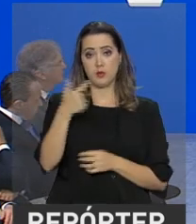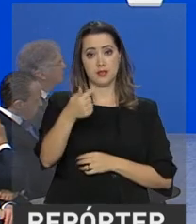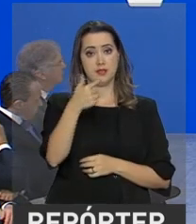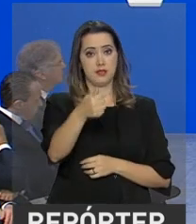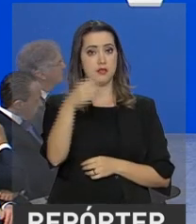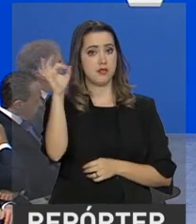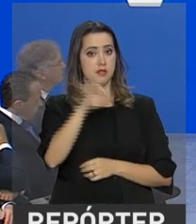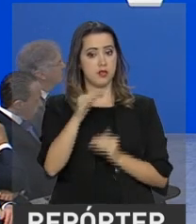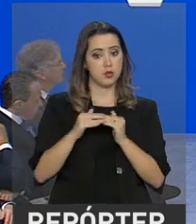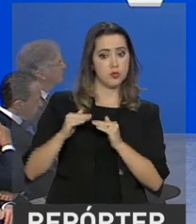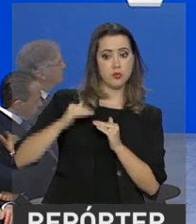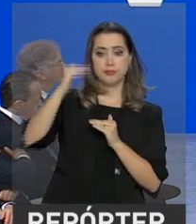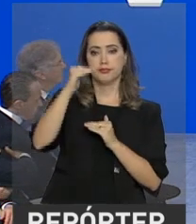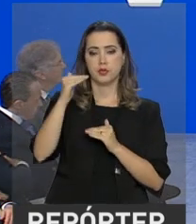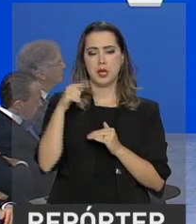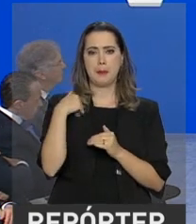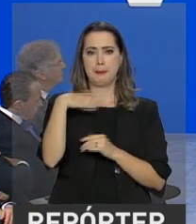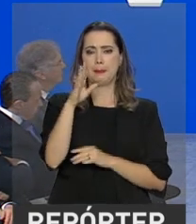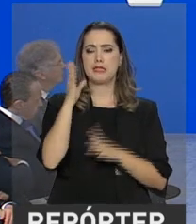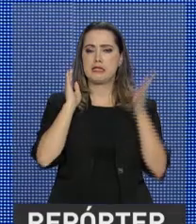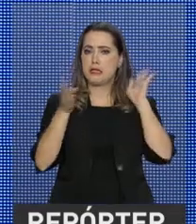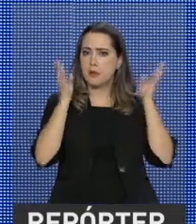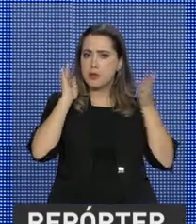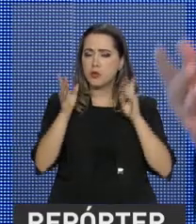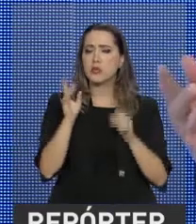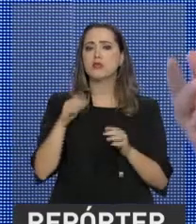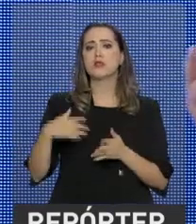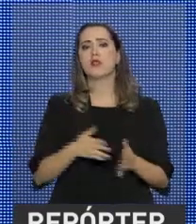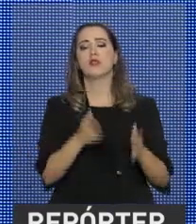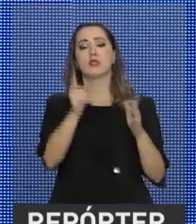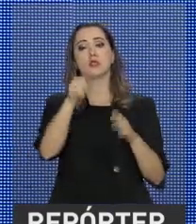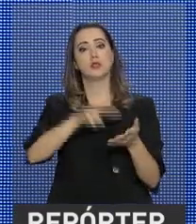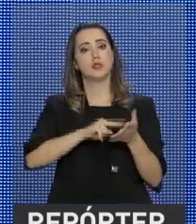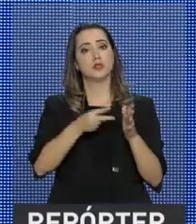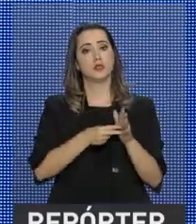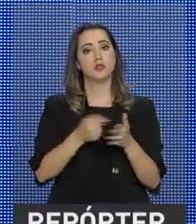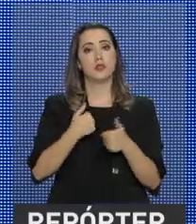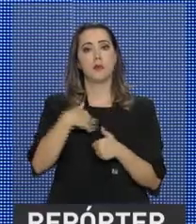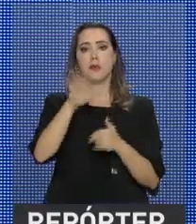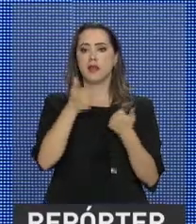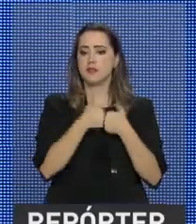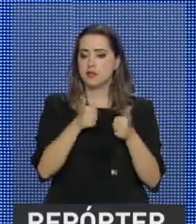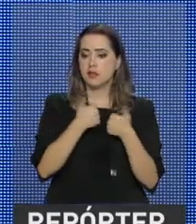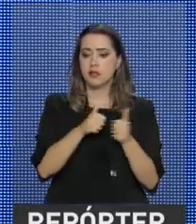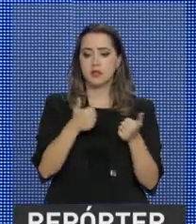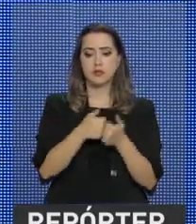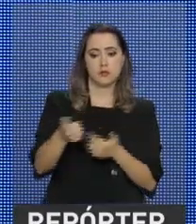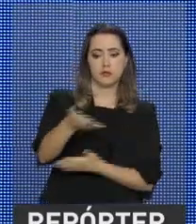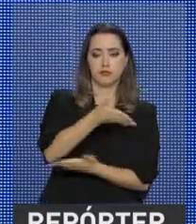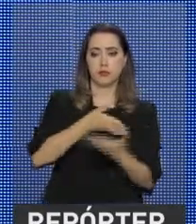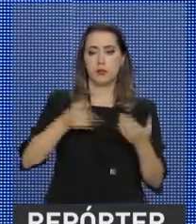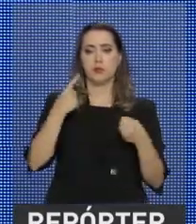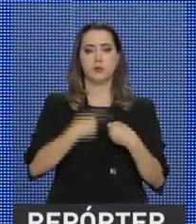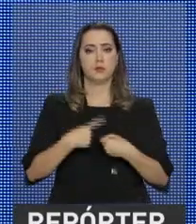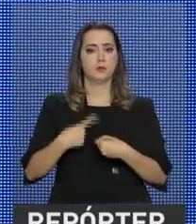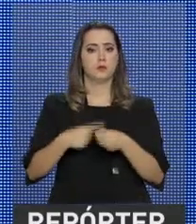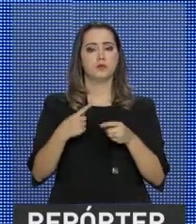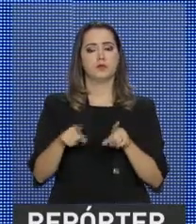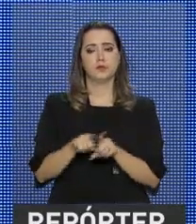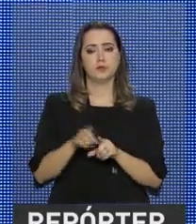77%. Mais caminhões nas ruas são mais produtos girando nas cidades e